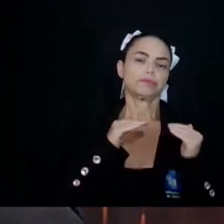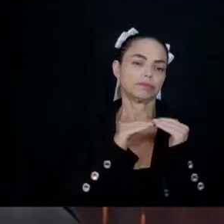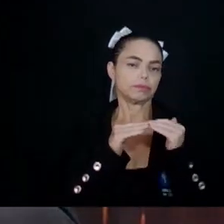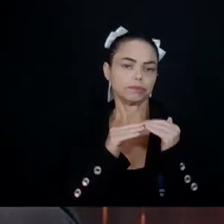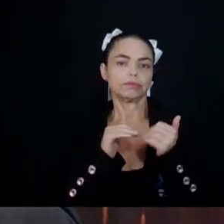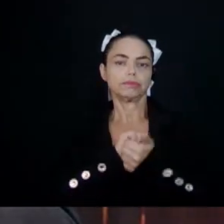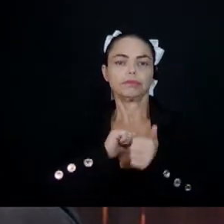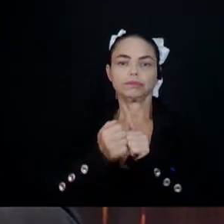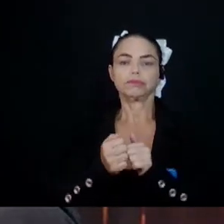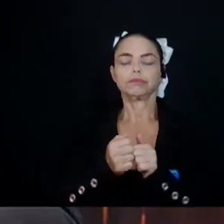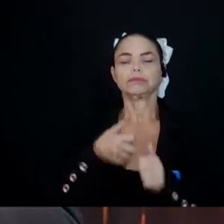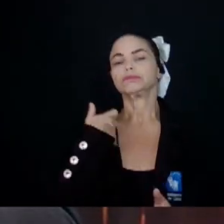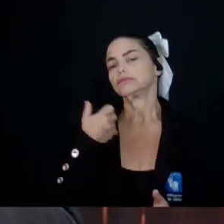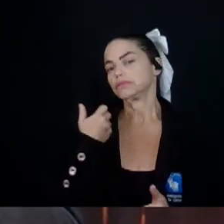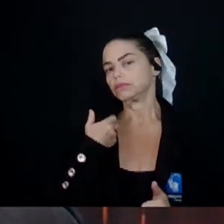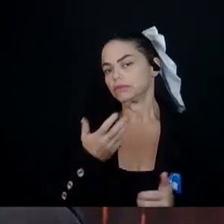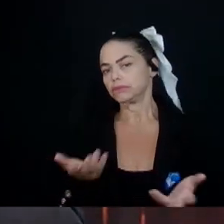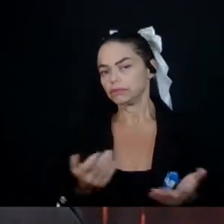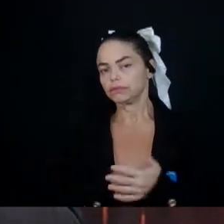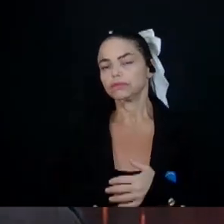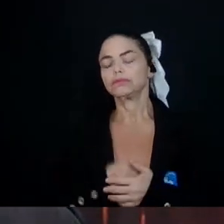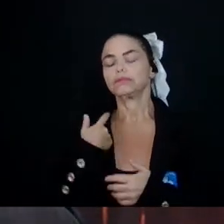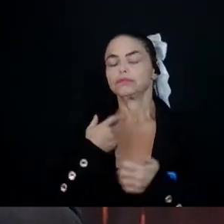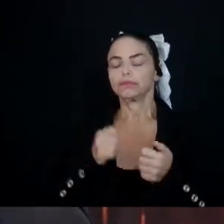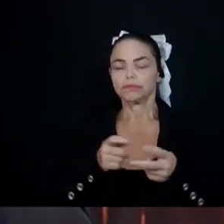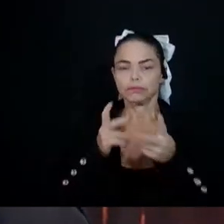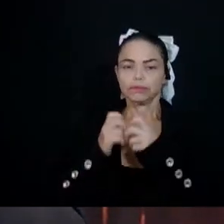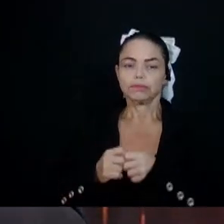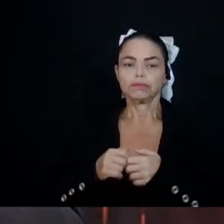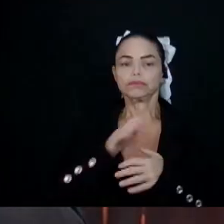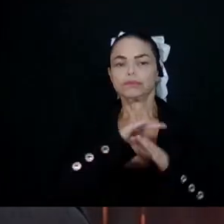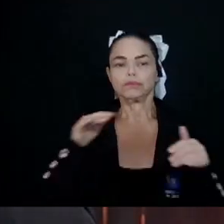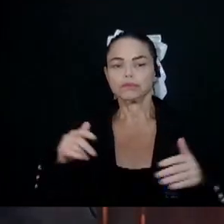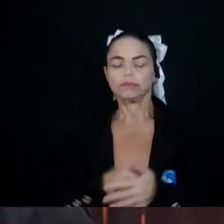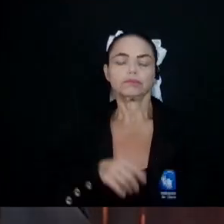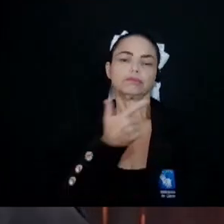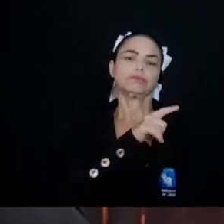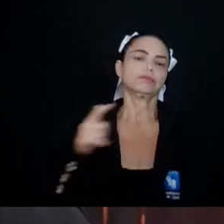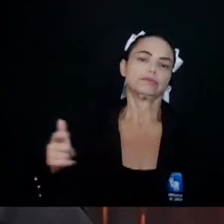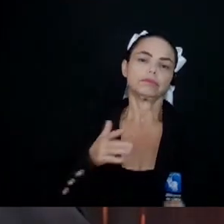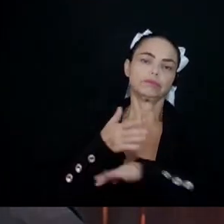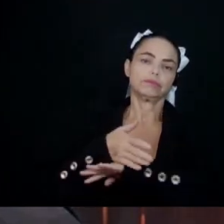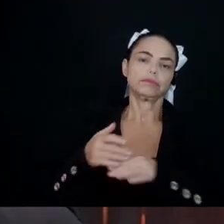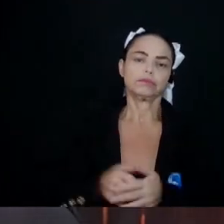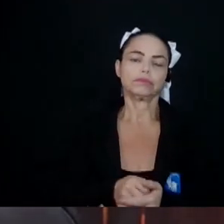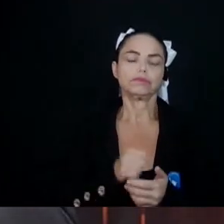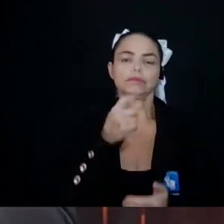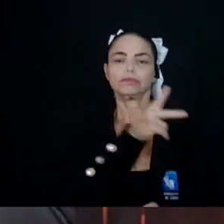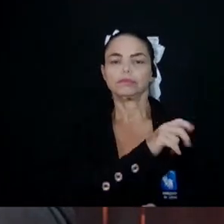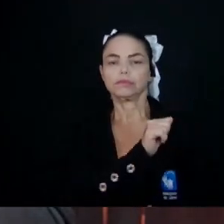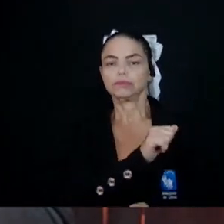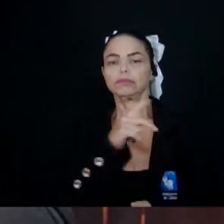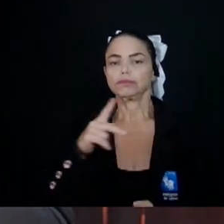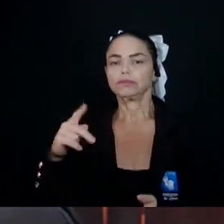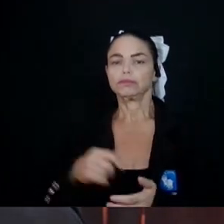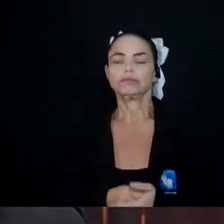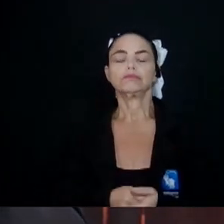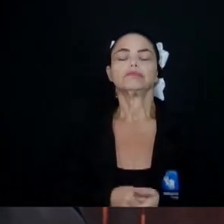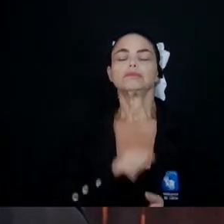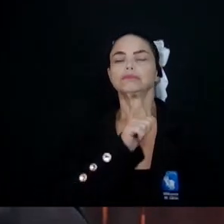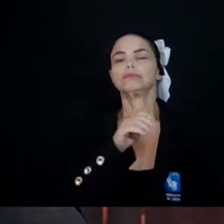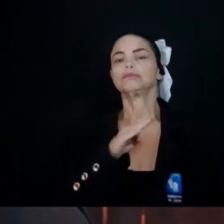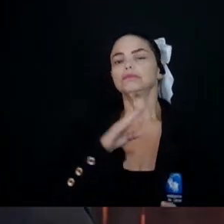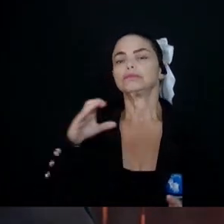adequado para qual idade? Então você já pode ver que muitas crianças falam assim, agora eu não tenho mais acesso ao aplicativo A, B, C, D, por causa disso,